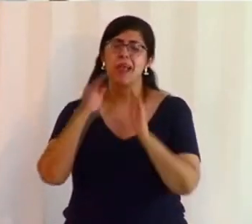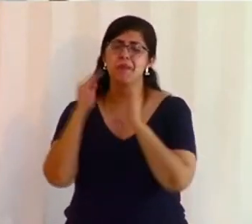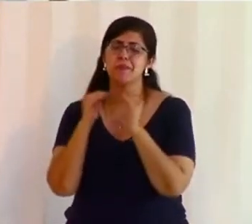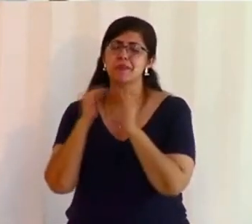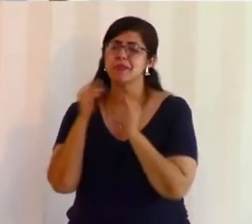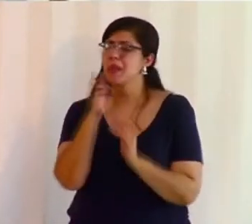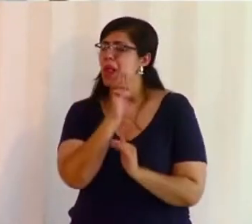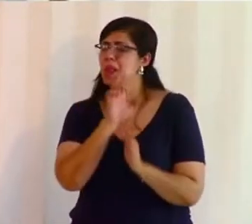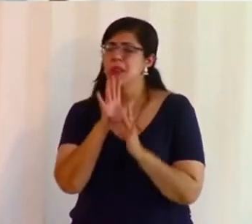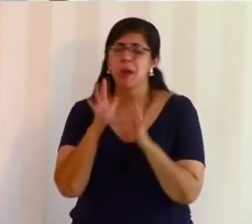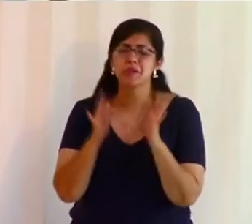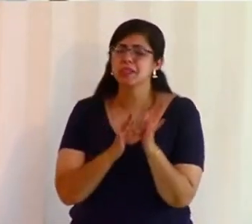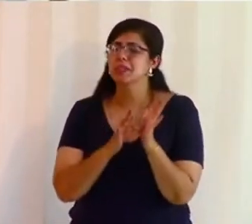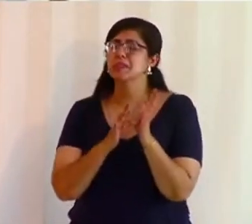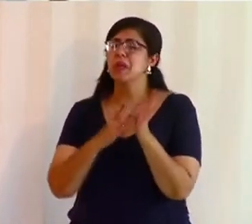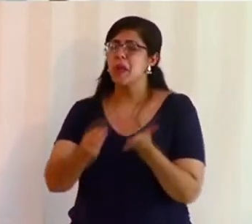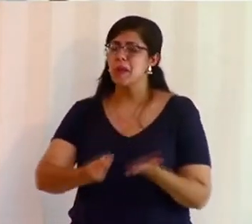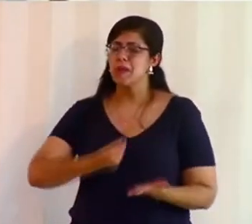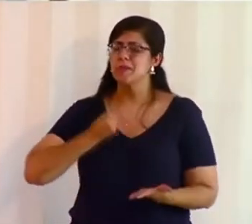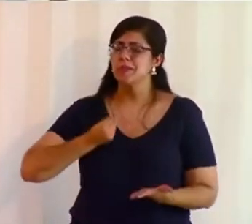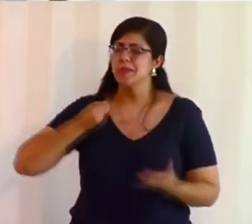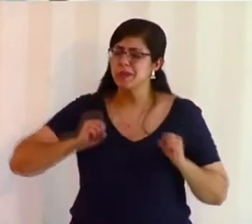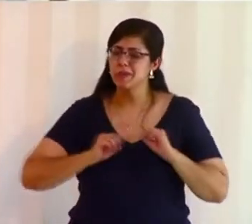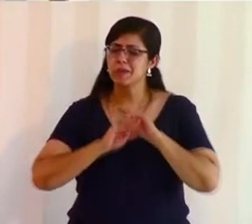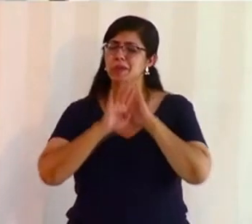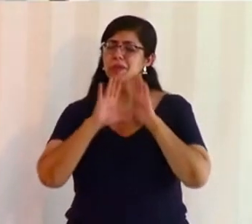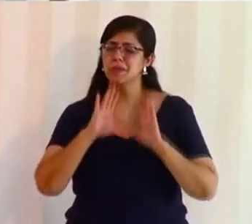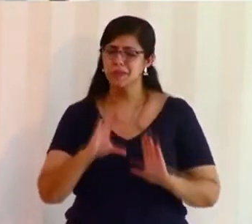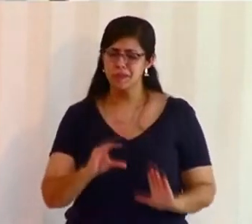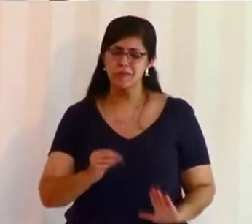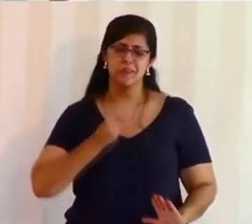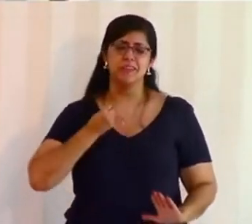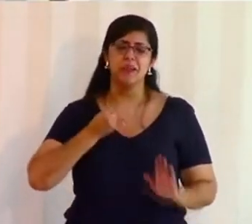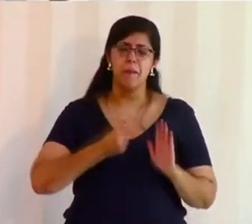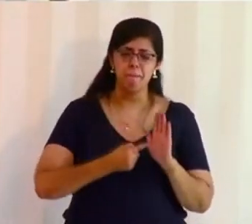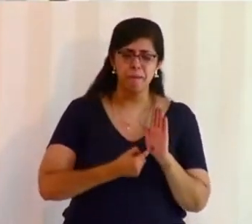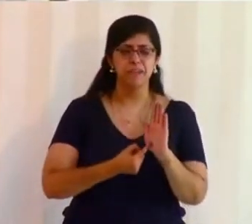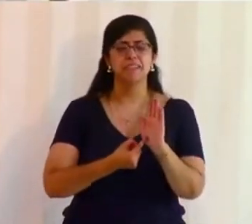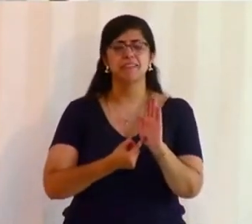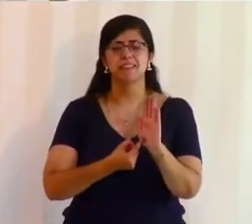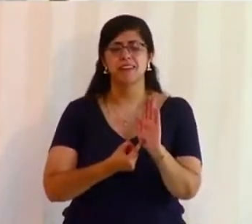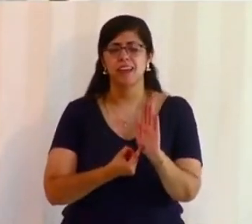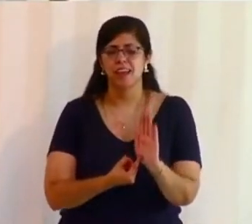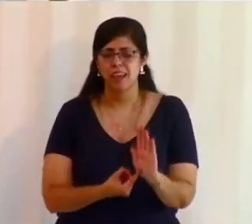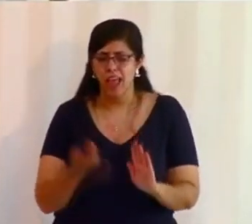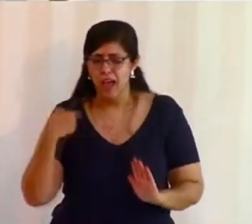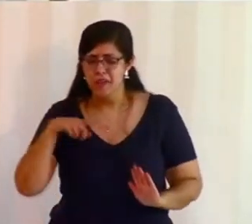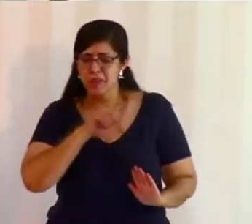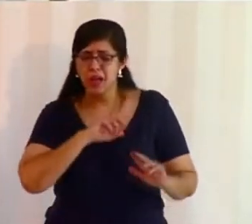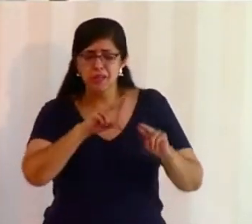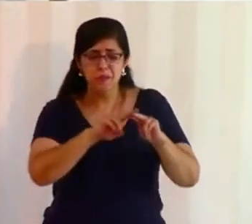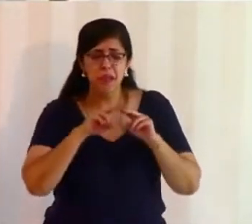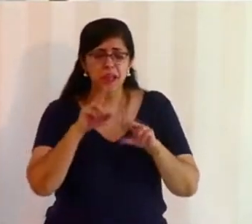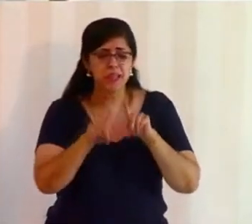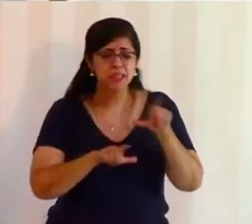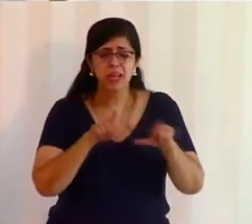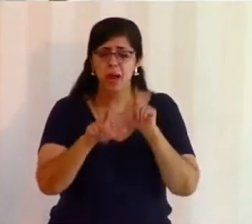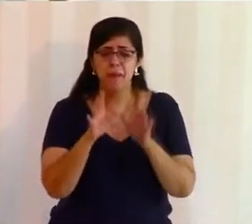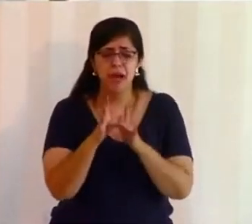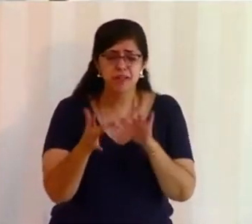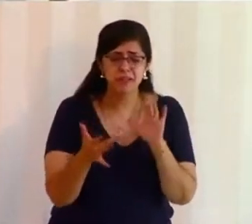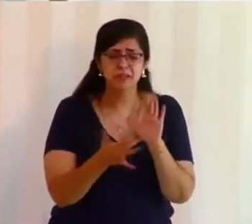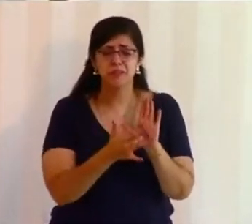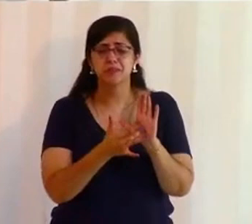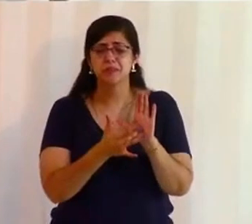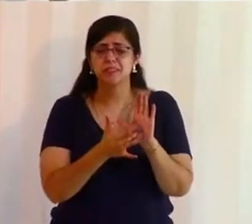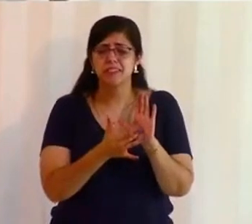Jesus, mas vivem este nome glorioso na sua vida. Se todavia, Senhor, por causa da Tua obra, por causa da pregação